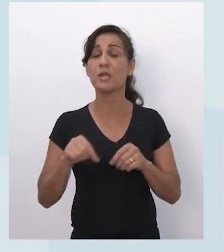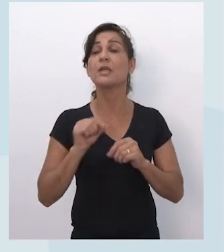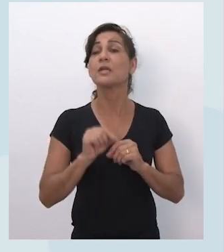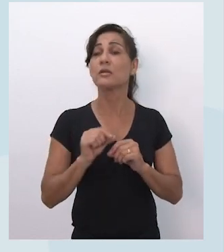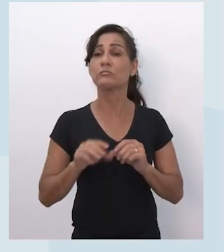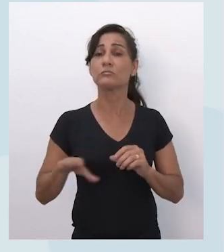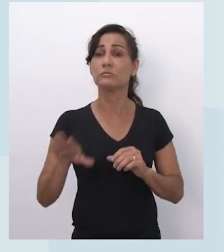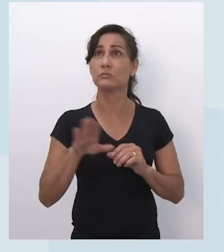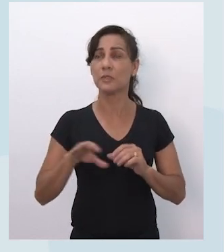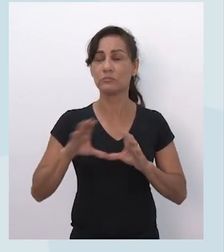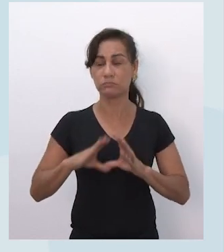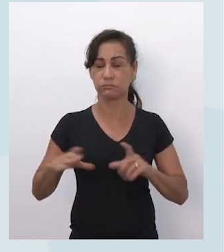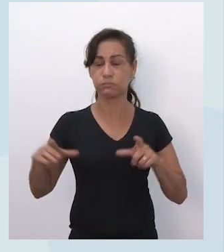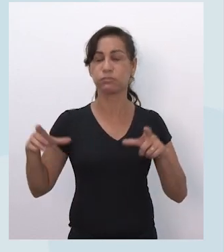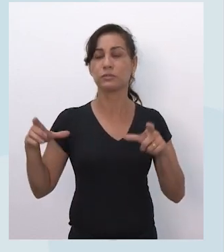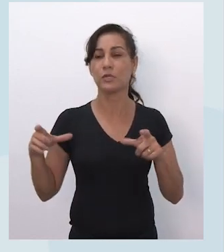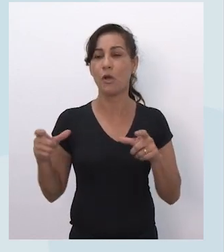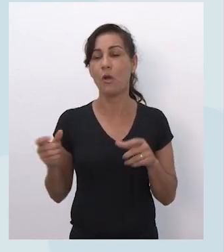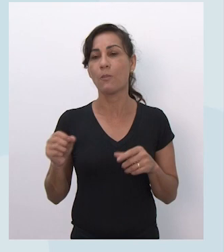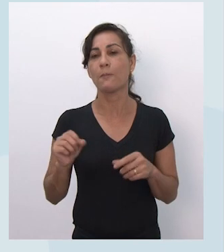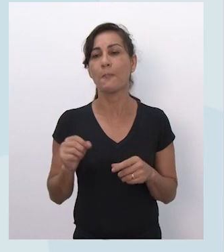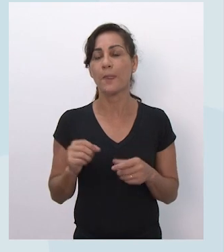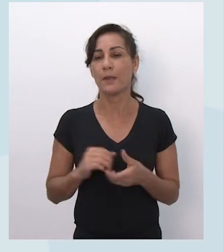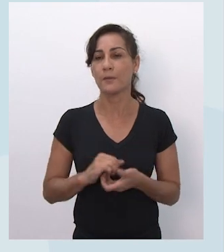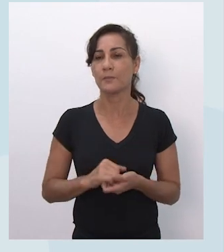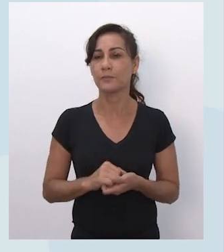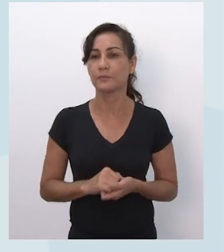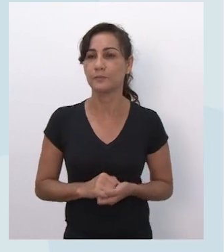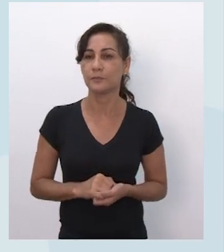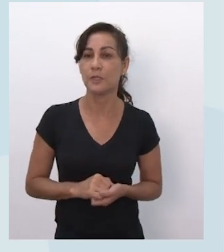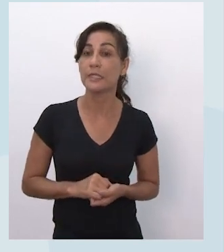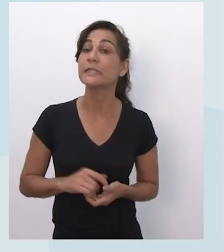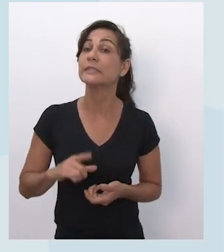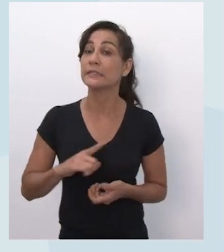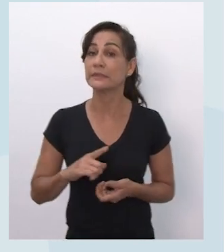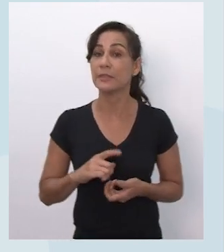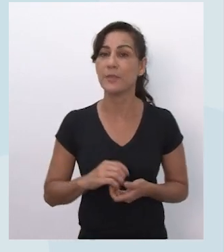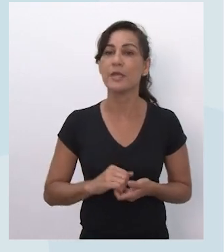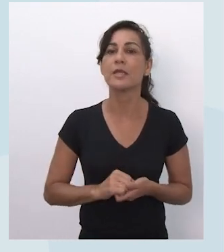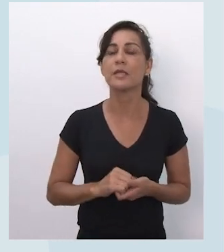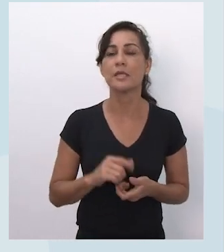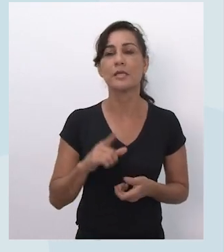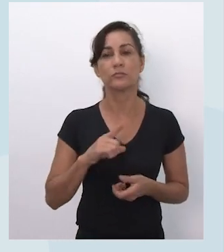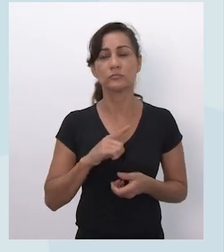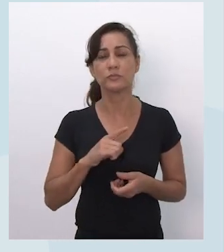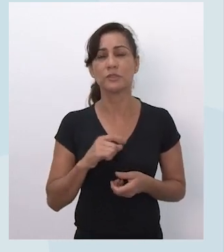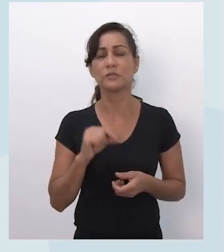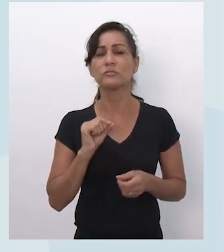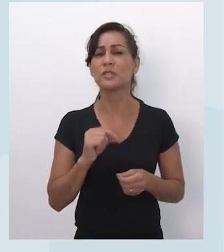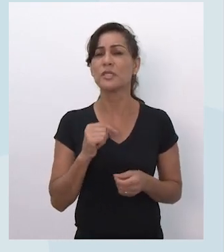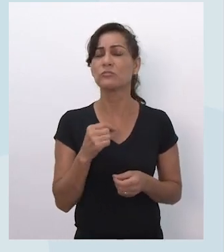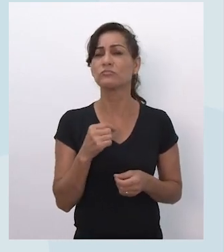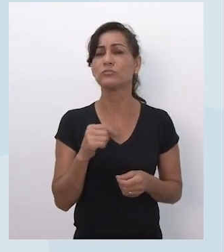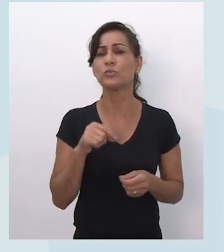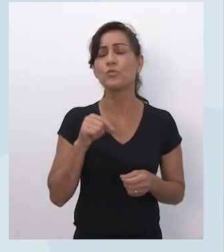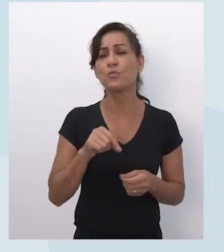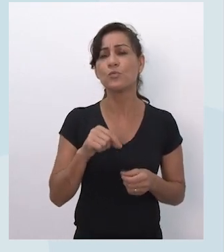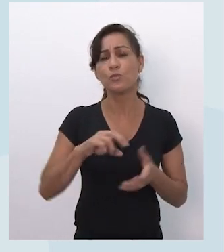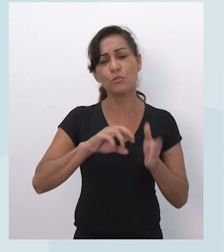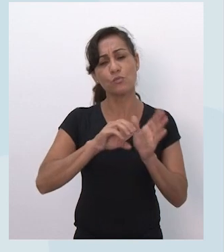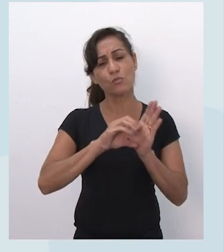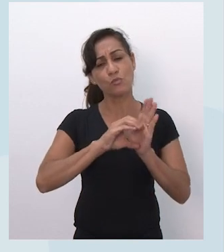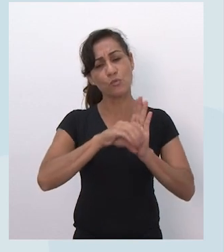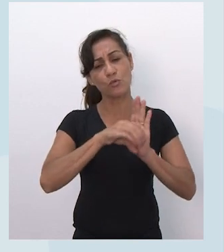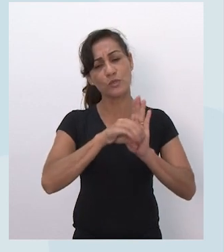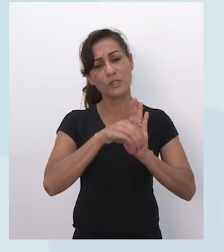pouco menor do que, por exemplo, o território do Brasil. Então, também é considerado aí nesse sentido esse conceito, que é muito trabalhado